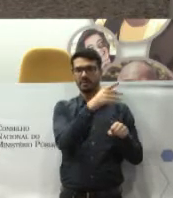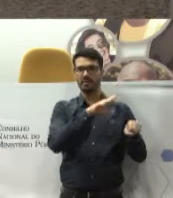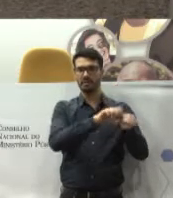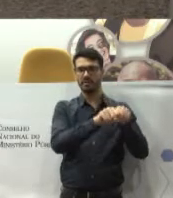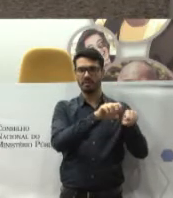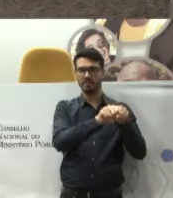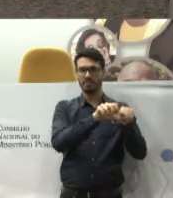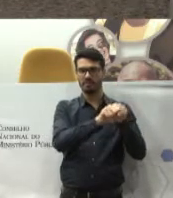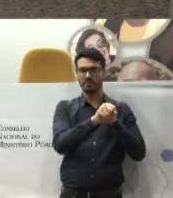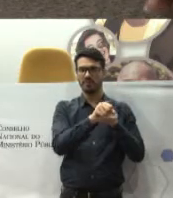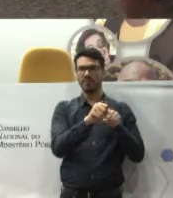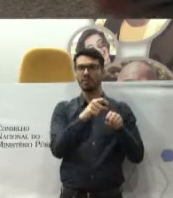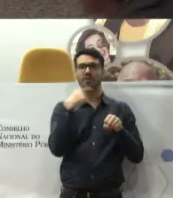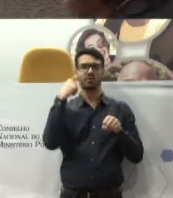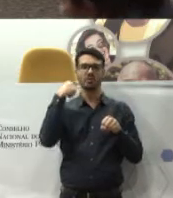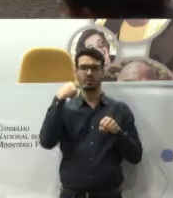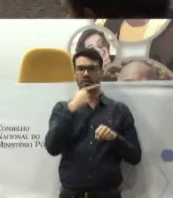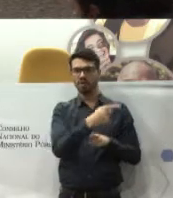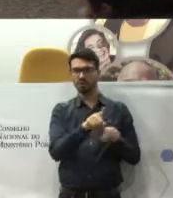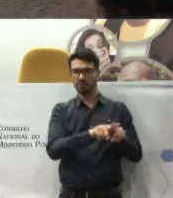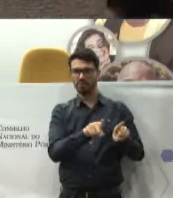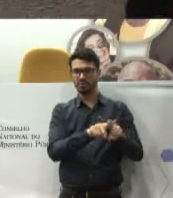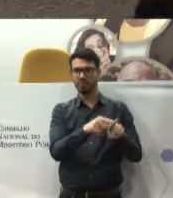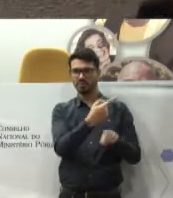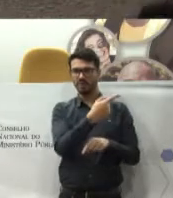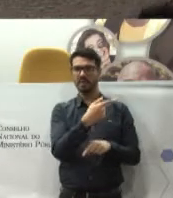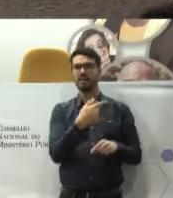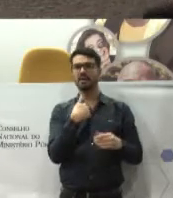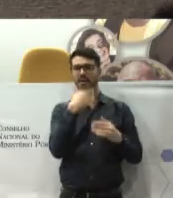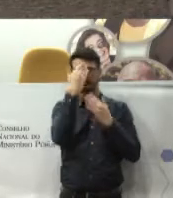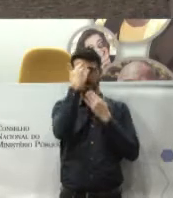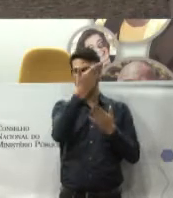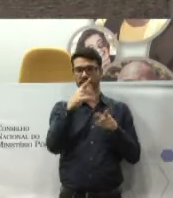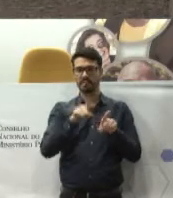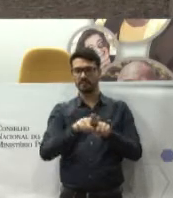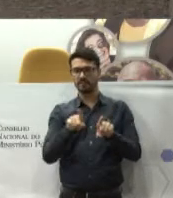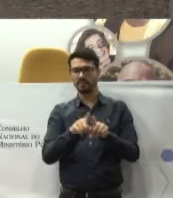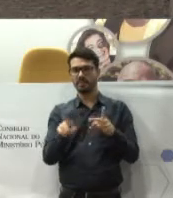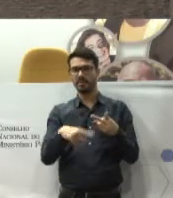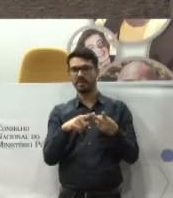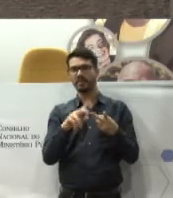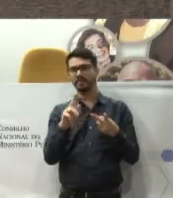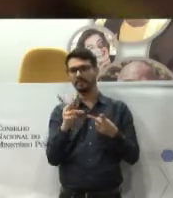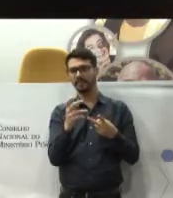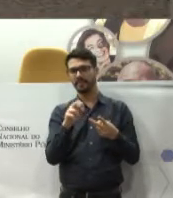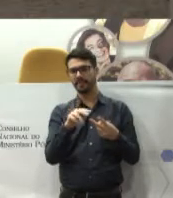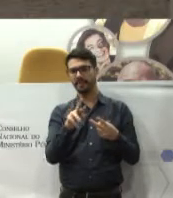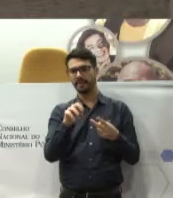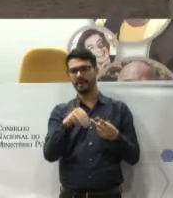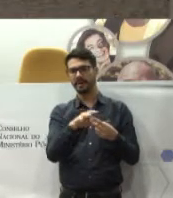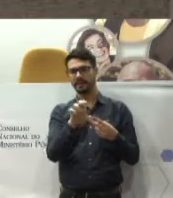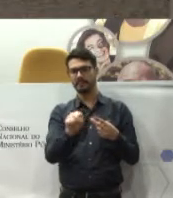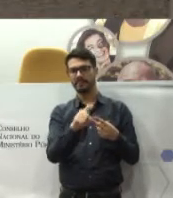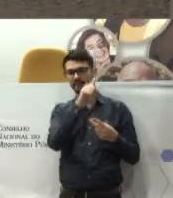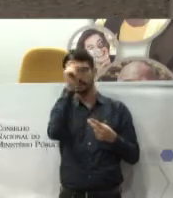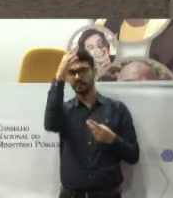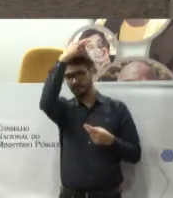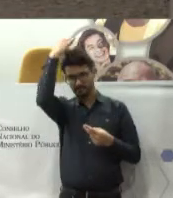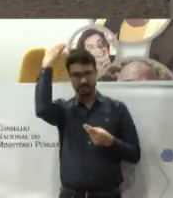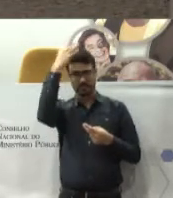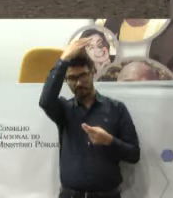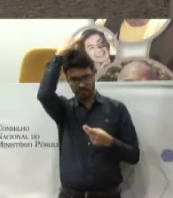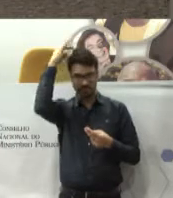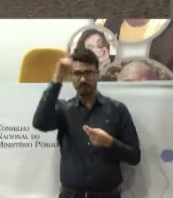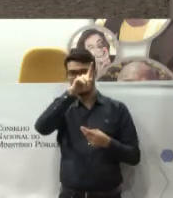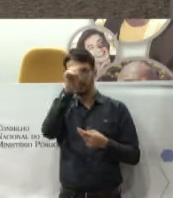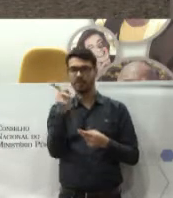e formadora de formadores da Infam. Também gostaria de agradecer Hermes Anete Júnior, promotor de justiça na MP do Espírito Santo,